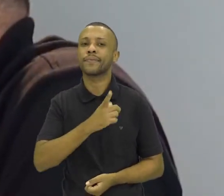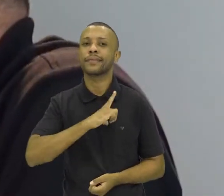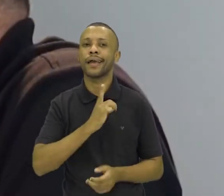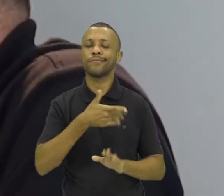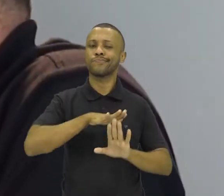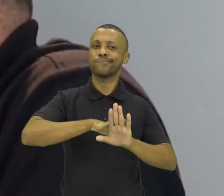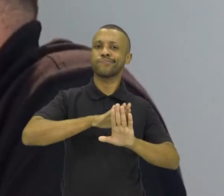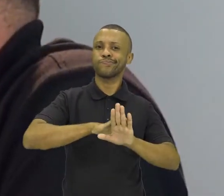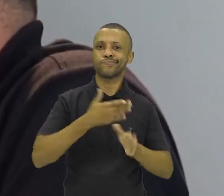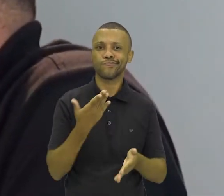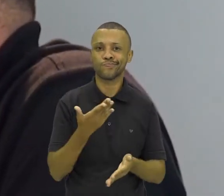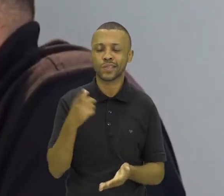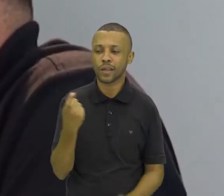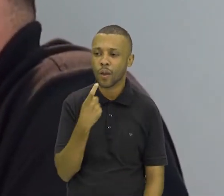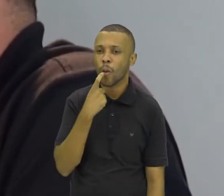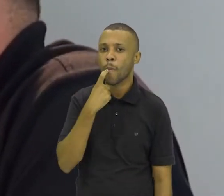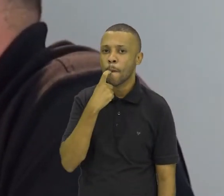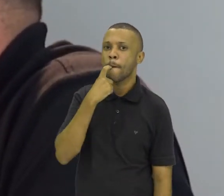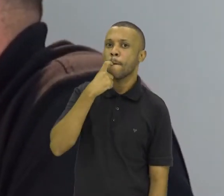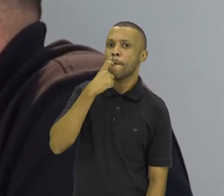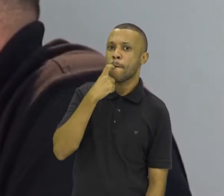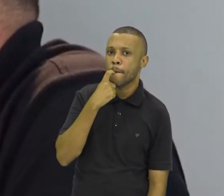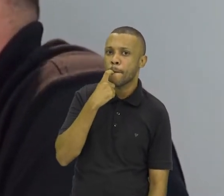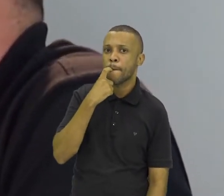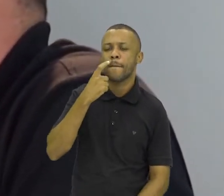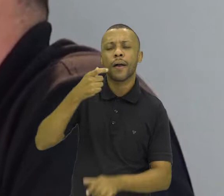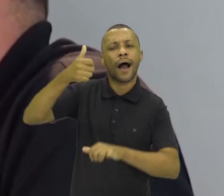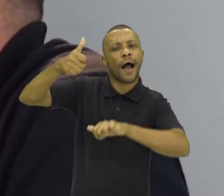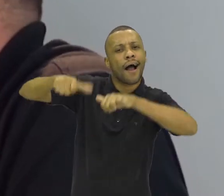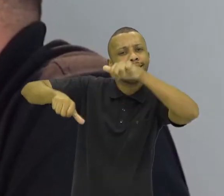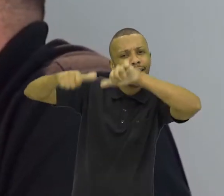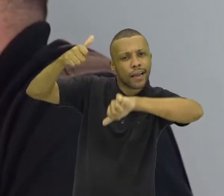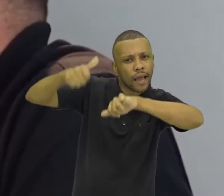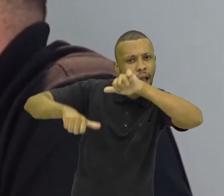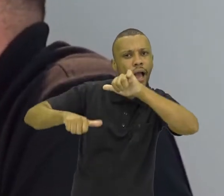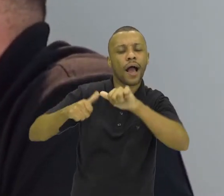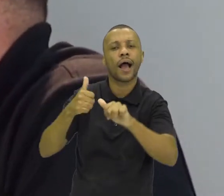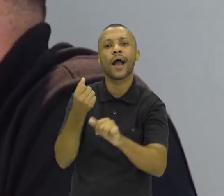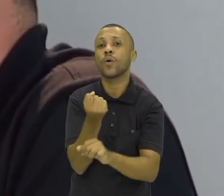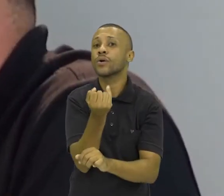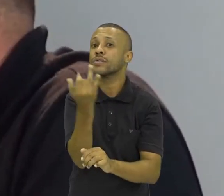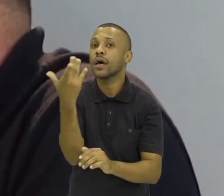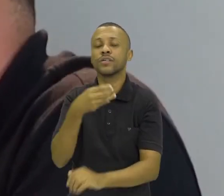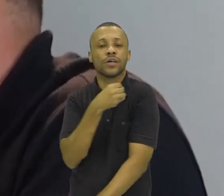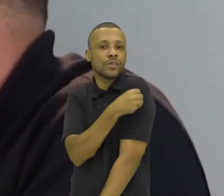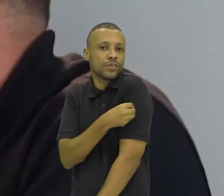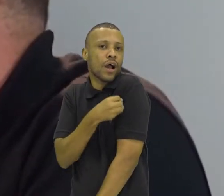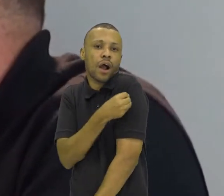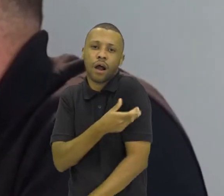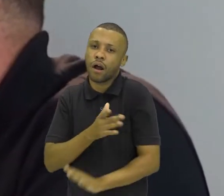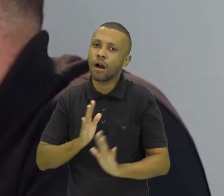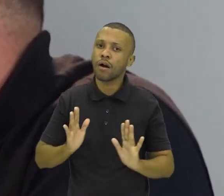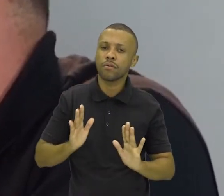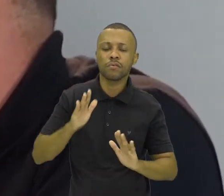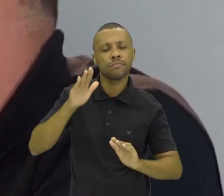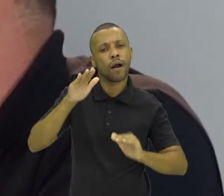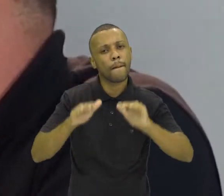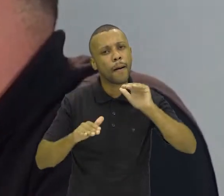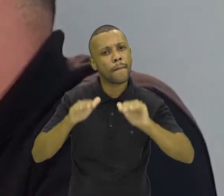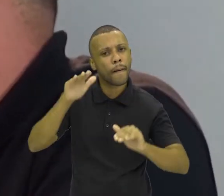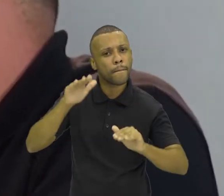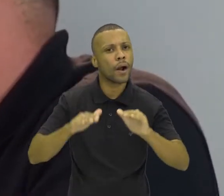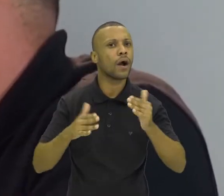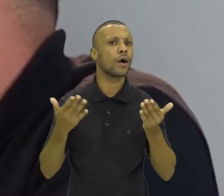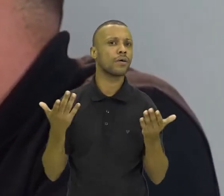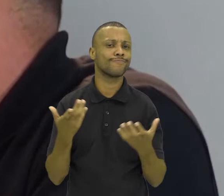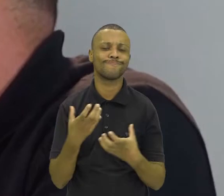ali, tipo, essa questão de quantidade, né? Ah, só uma cerveja. É igual, tipo, uma pessoa pode morrer com um tiro, uma bala ou Sim.